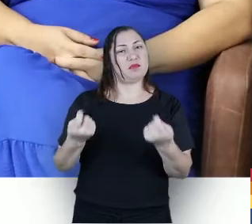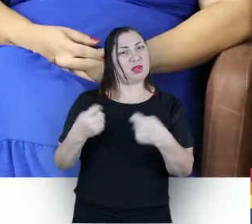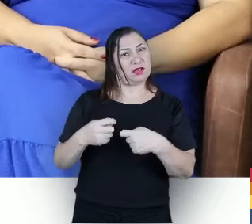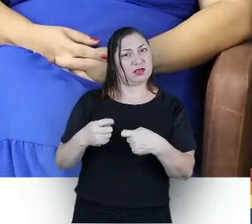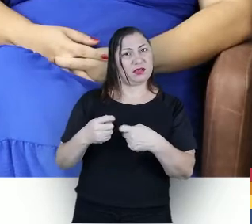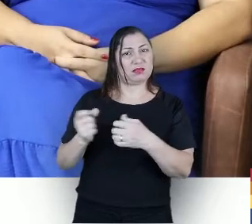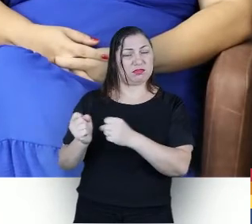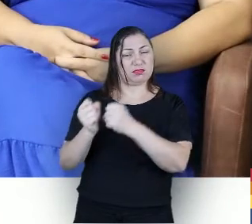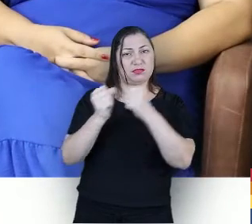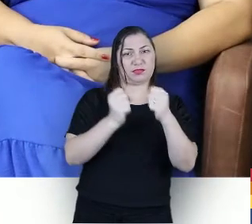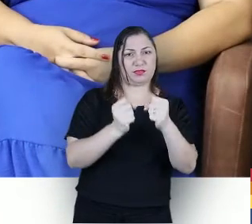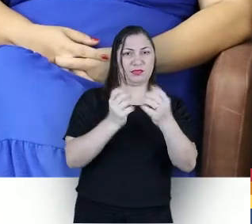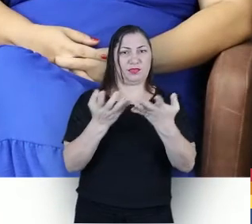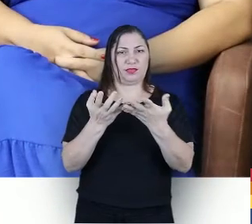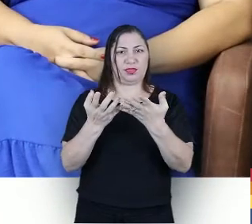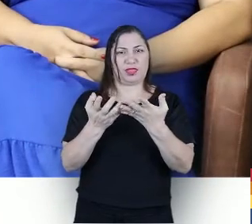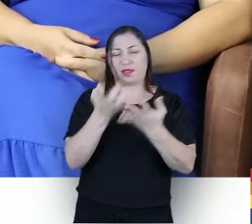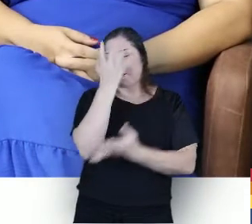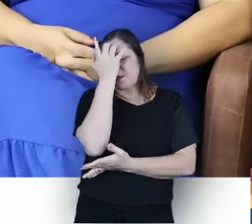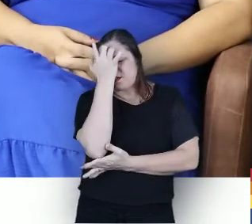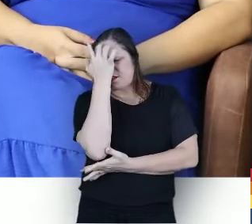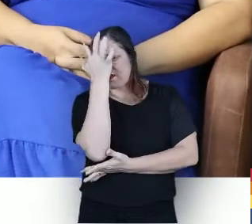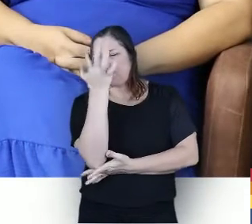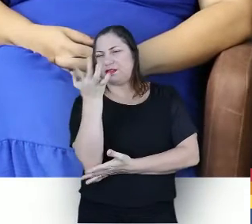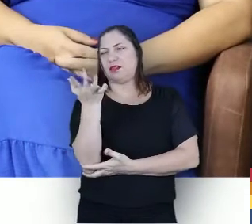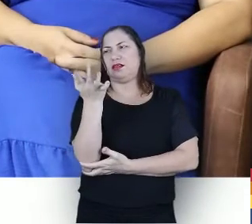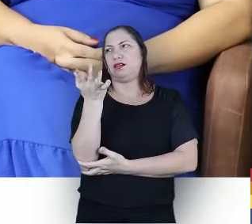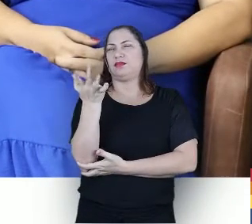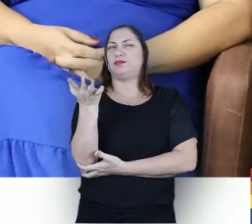distribuídas de forma a